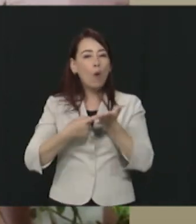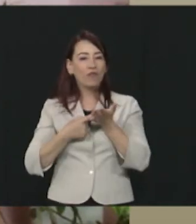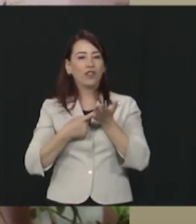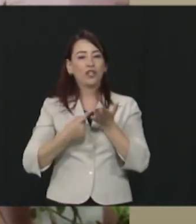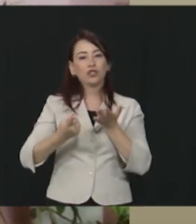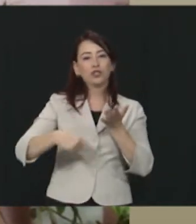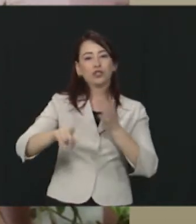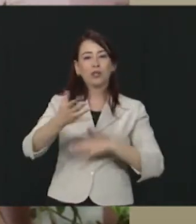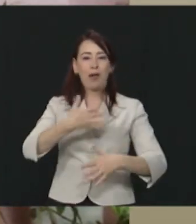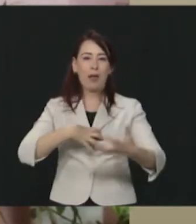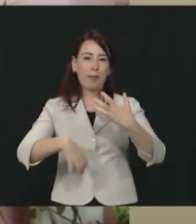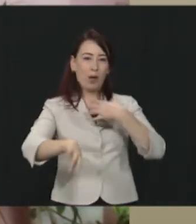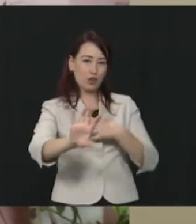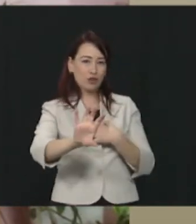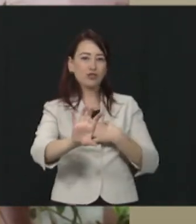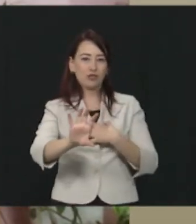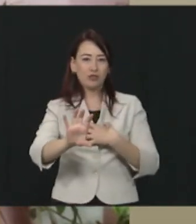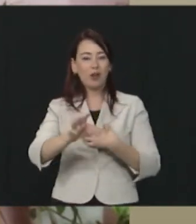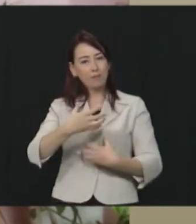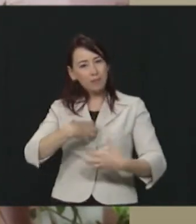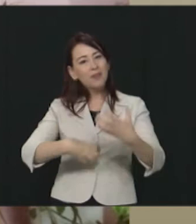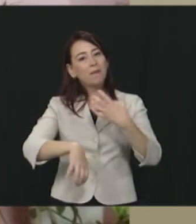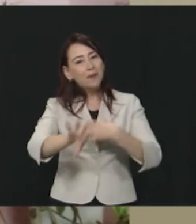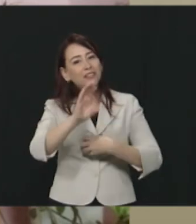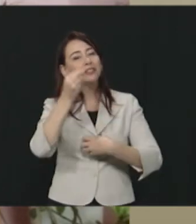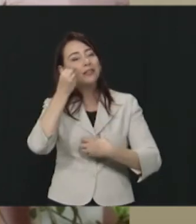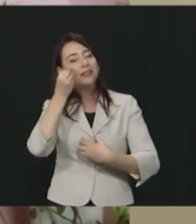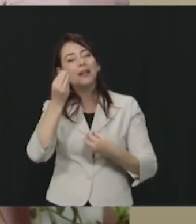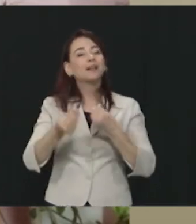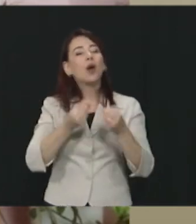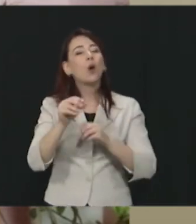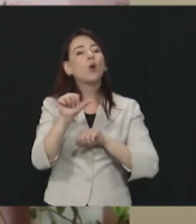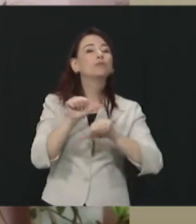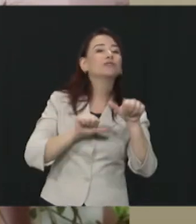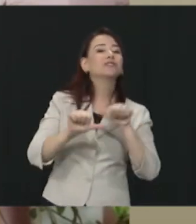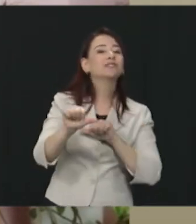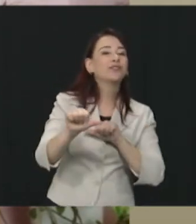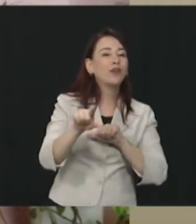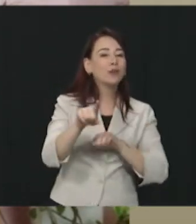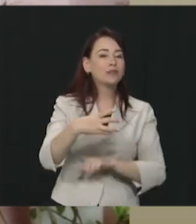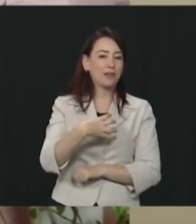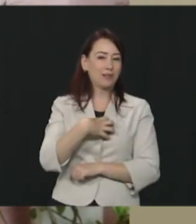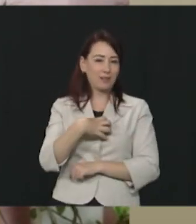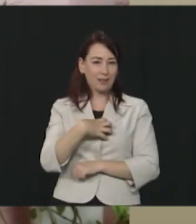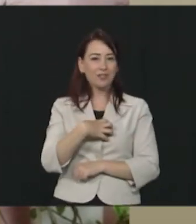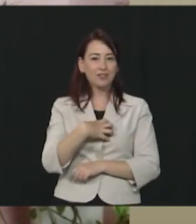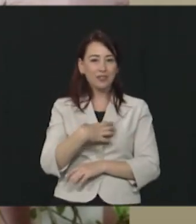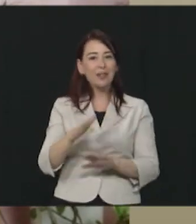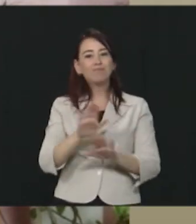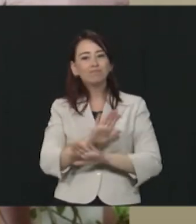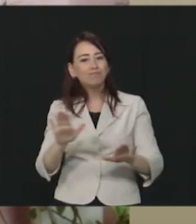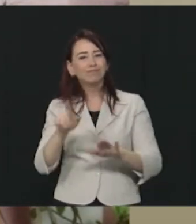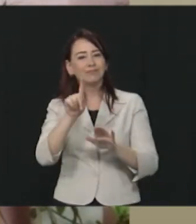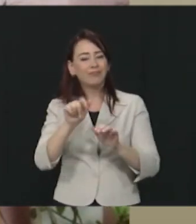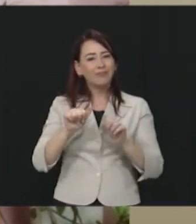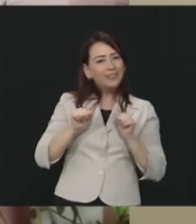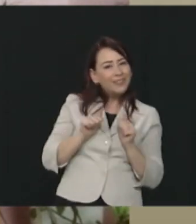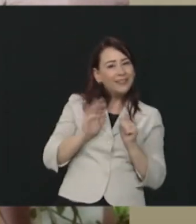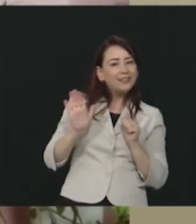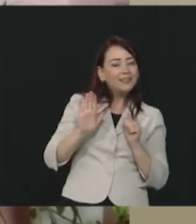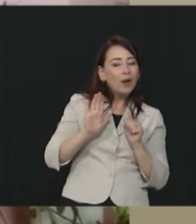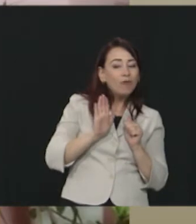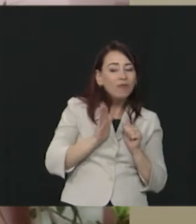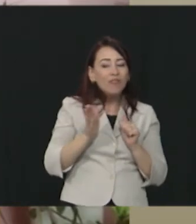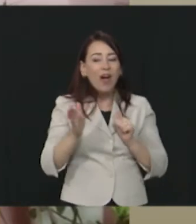empatia, né? Que é a capacidade de se colocar no lugar do outro. Então, é um convite para sair da nossa zona de conforto, descobrir uma